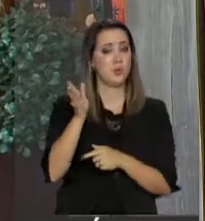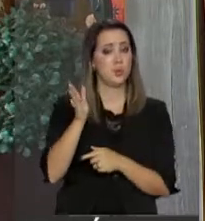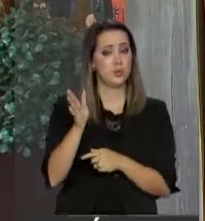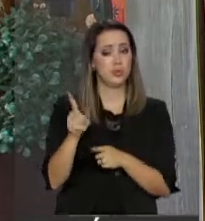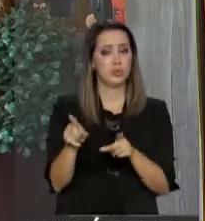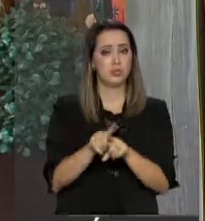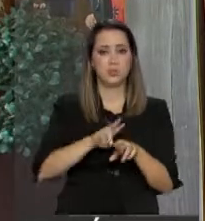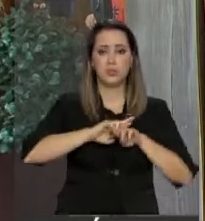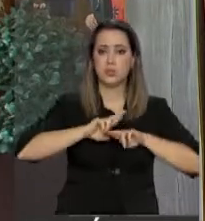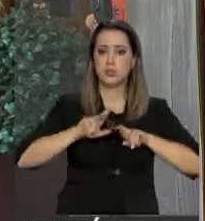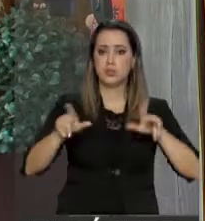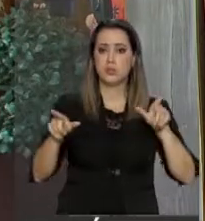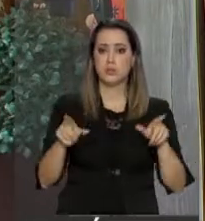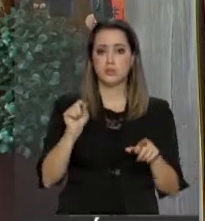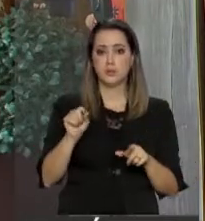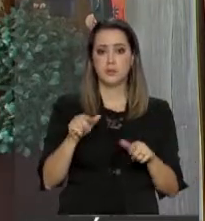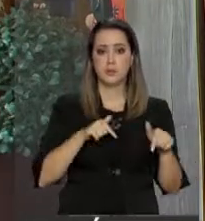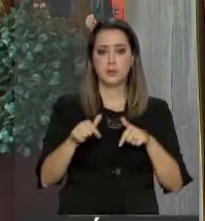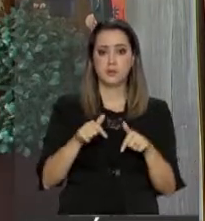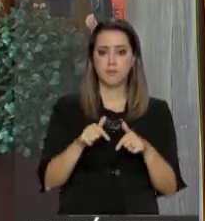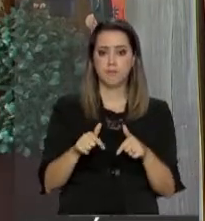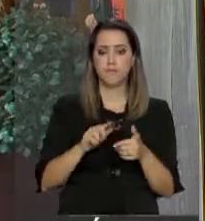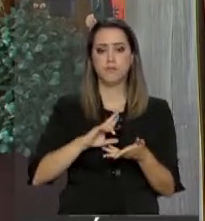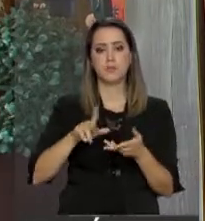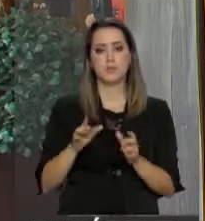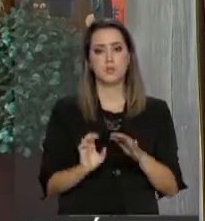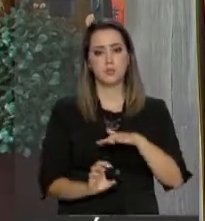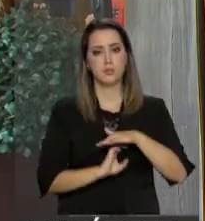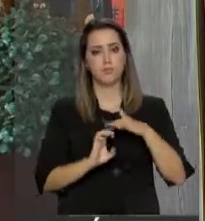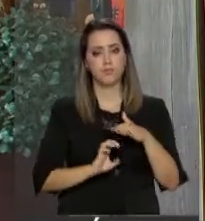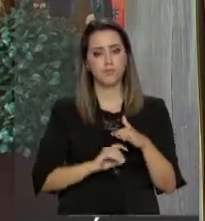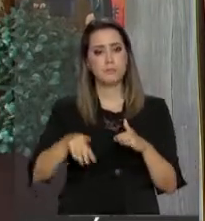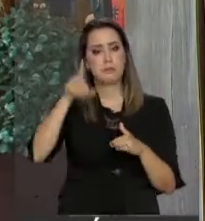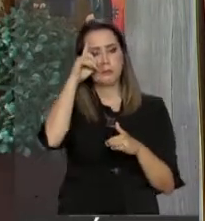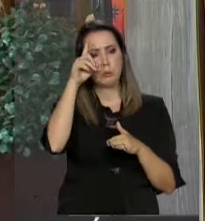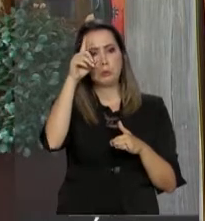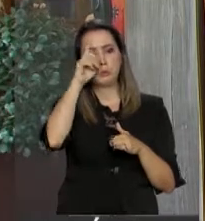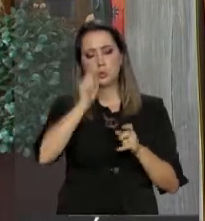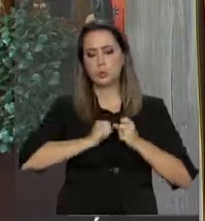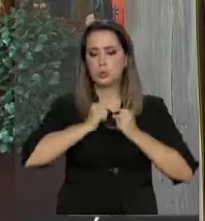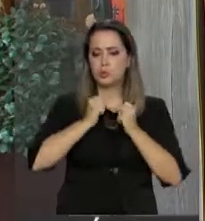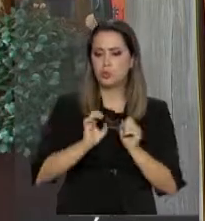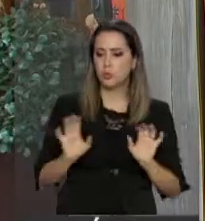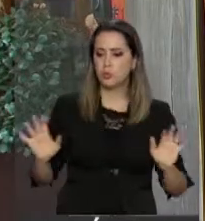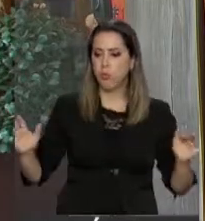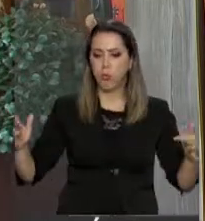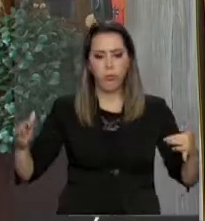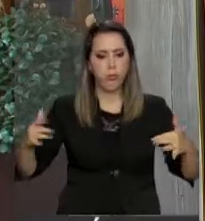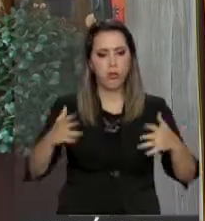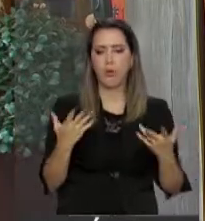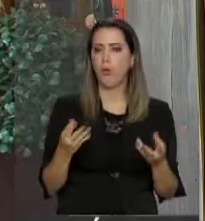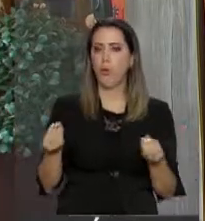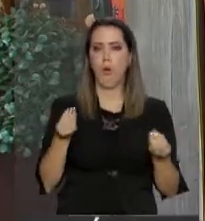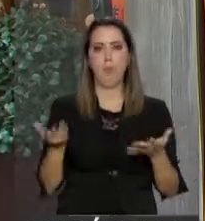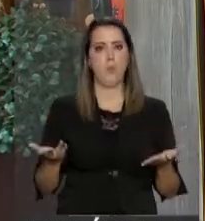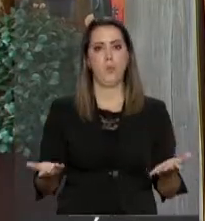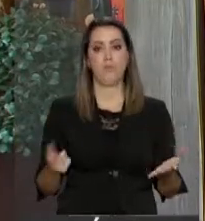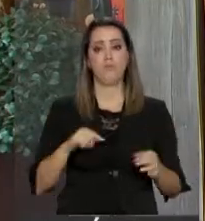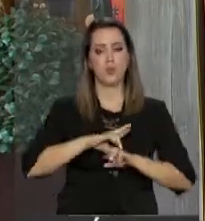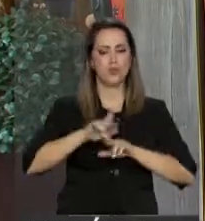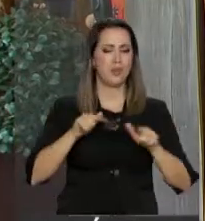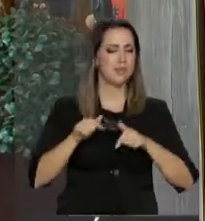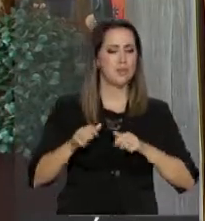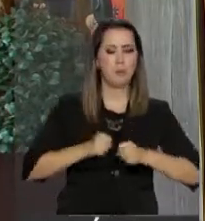estou especialmente de microempresários né acaba que ele tem que abraçar o mundo todo então essa muitas tarefas